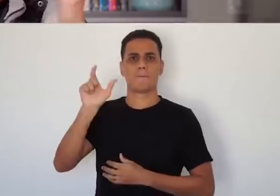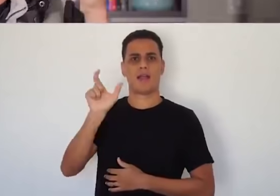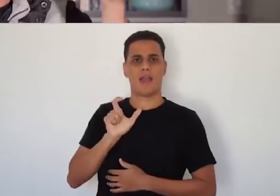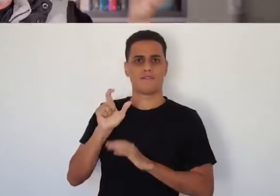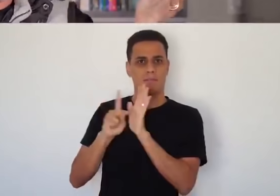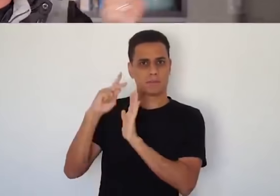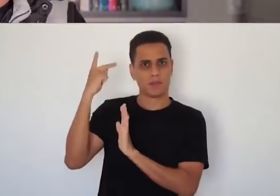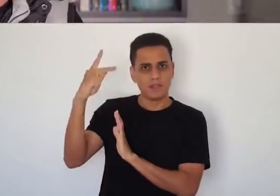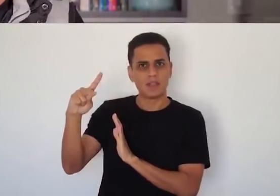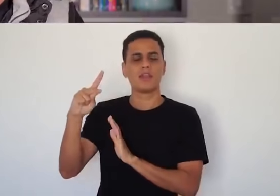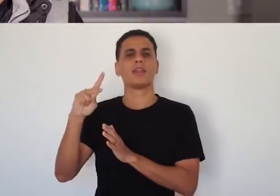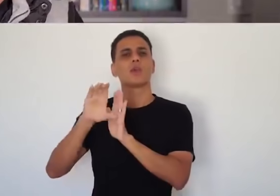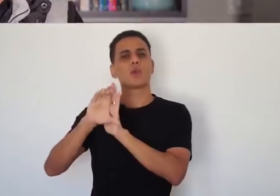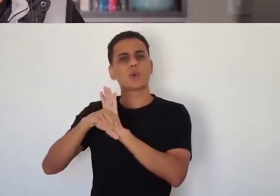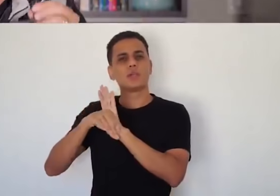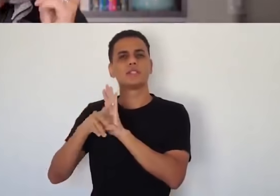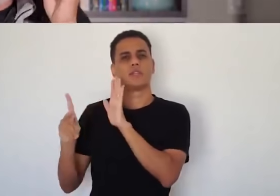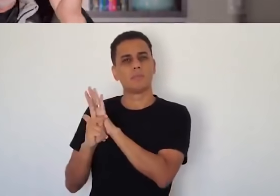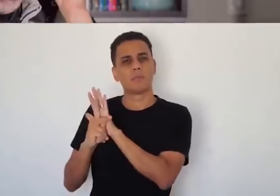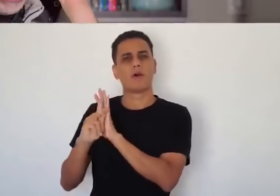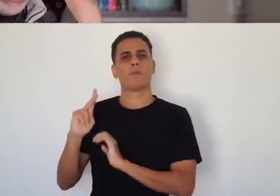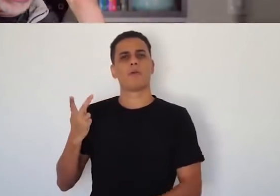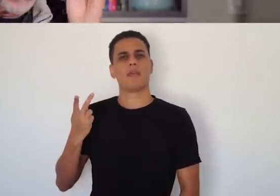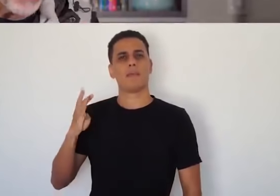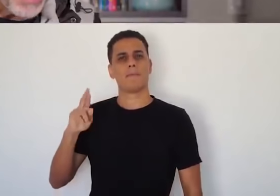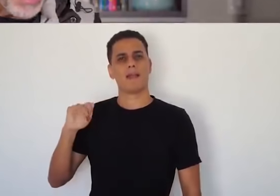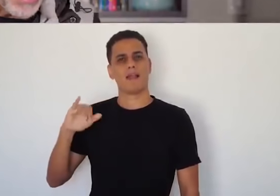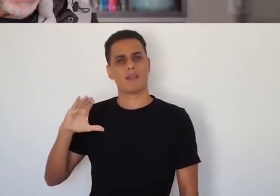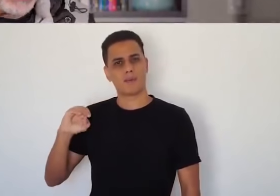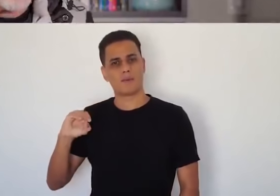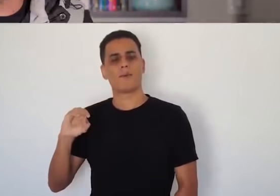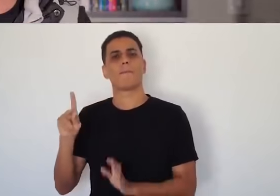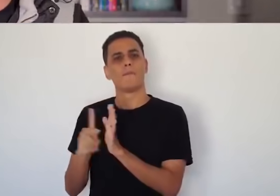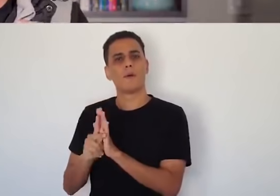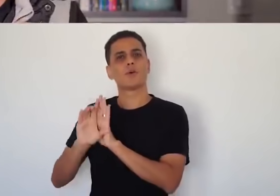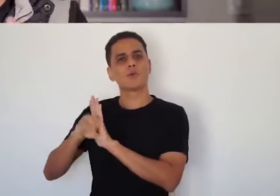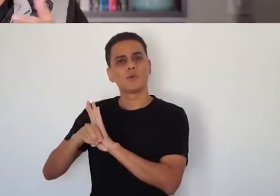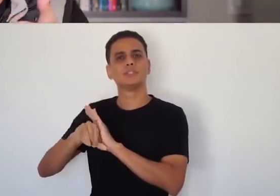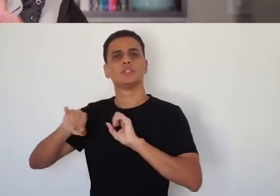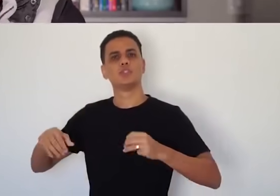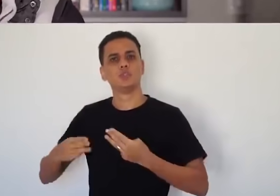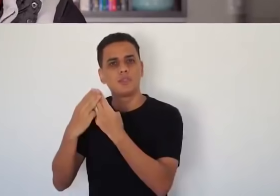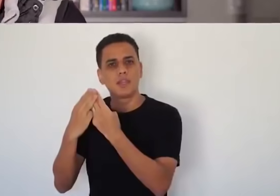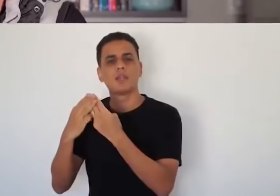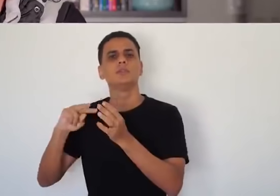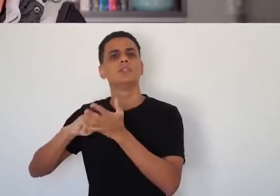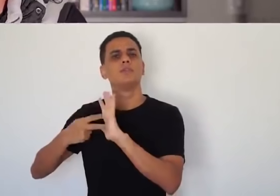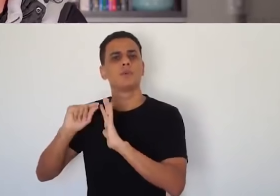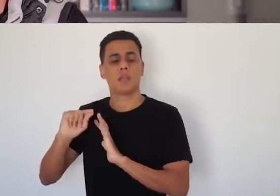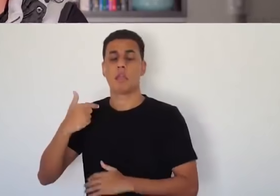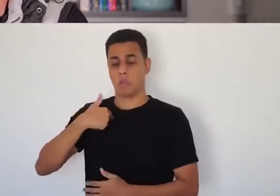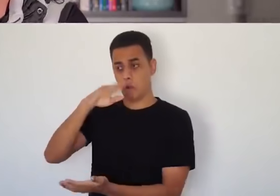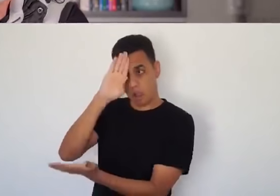o conceito grego de fé, e a palavra grega é pistis, ela realmente já tem uma outra definição, que